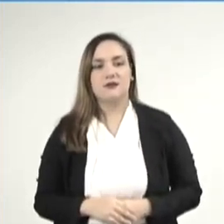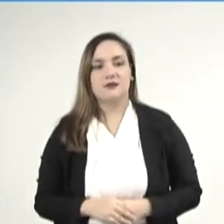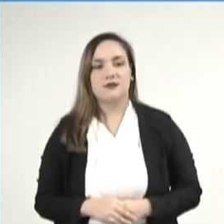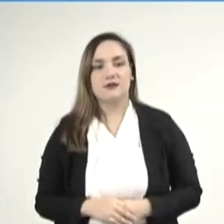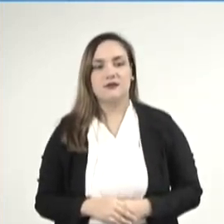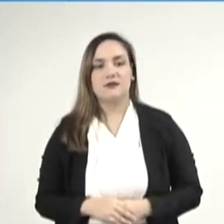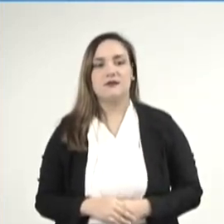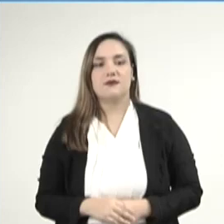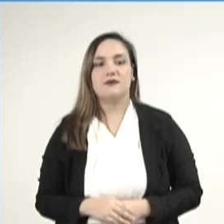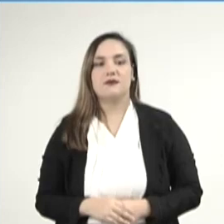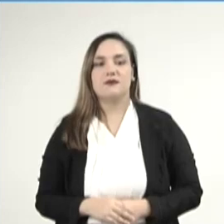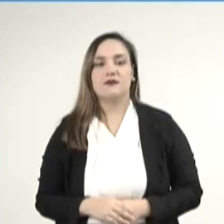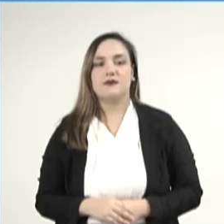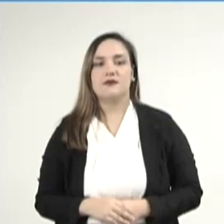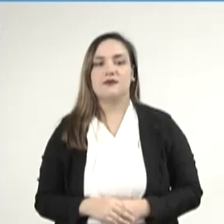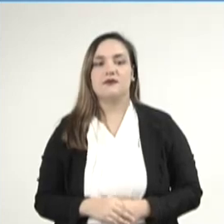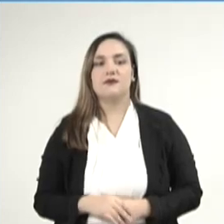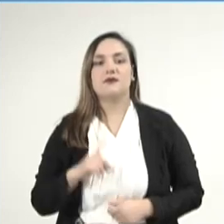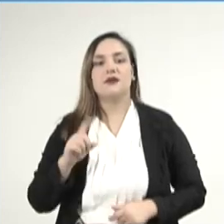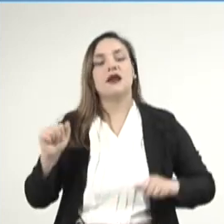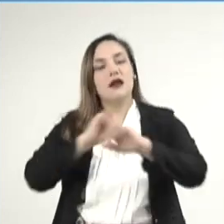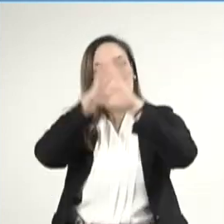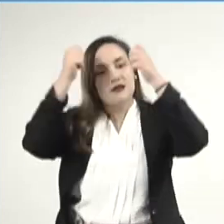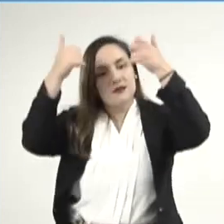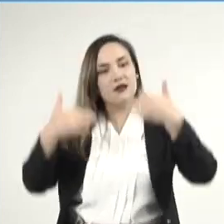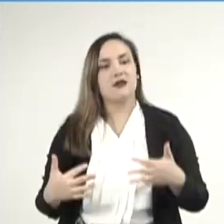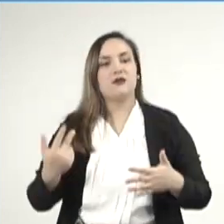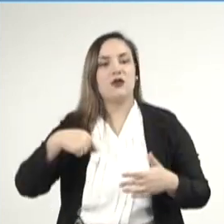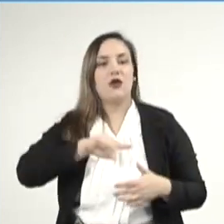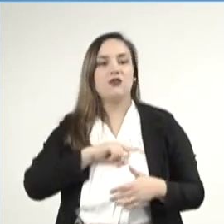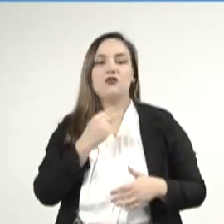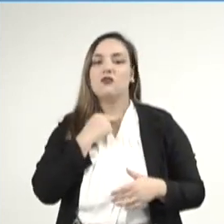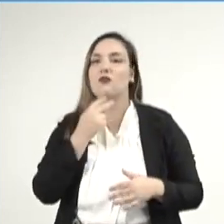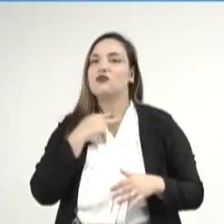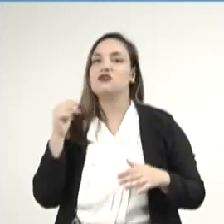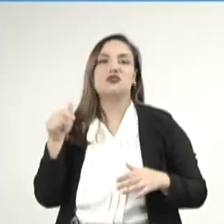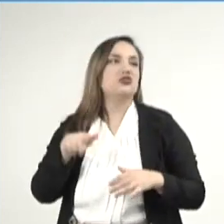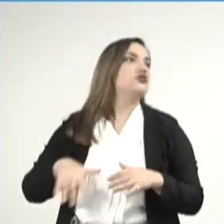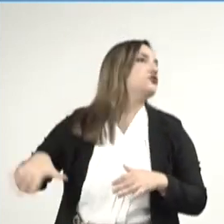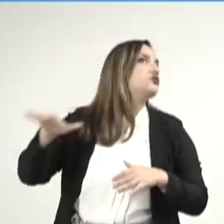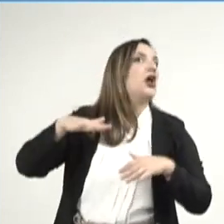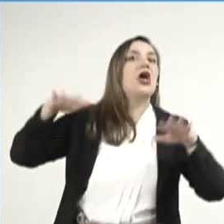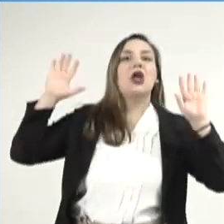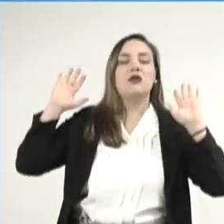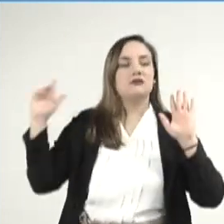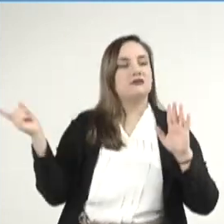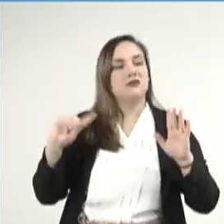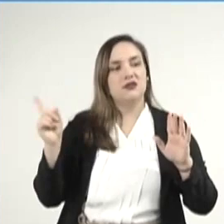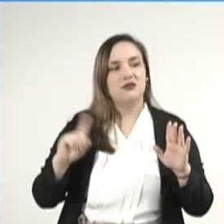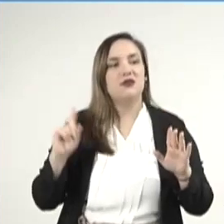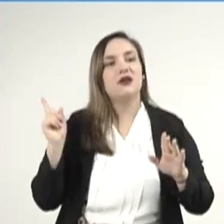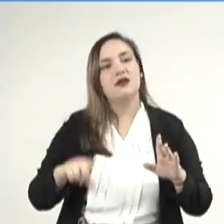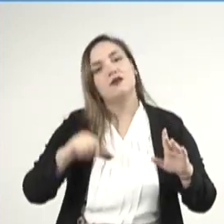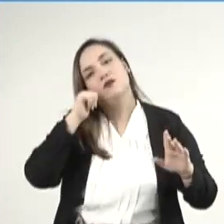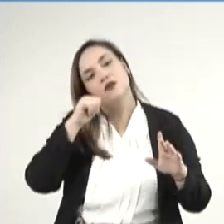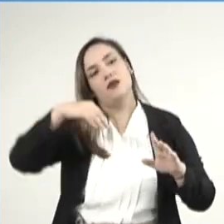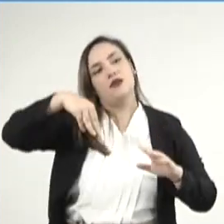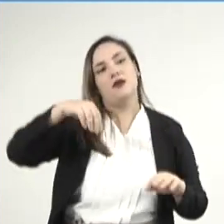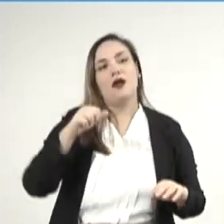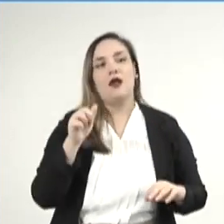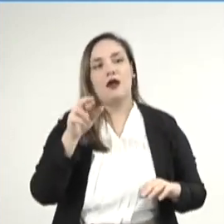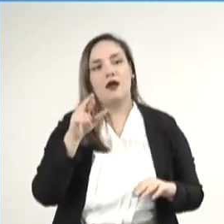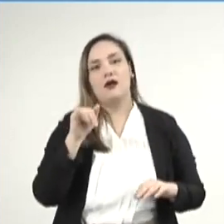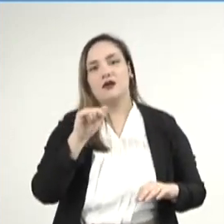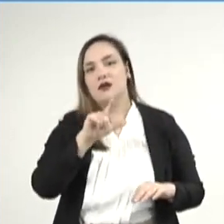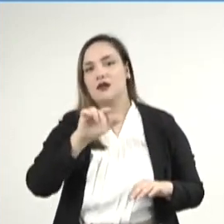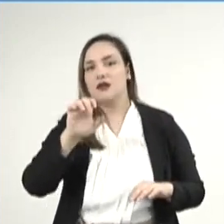fazer esse esclarecimento aqui. Não podemos generalizar. Mas no caso da Marielle, que se tornou um símbolo